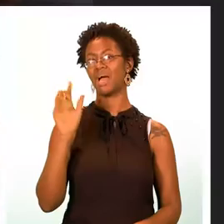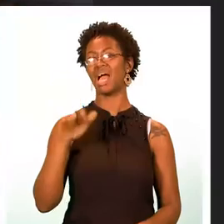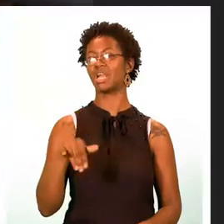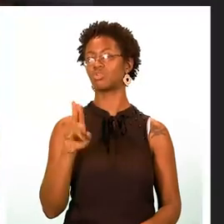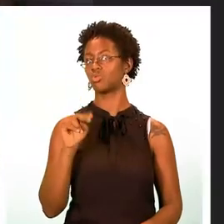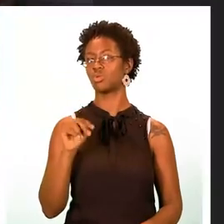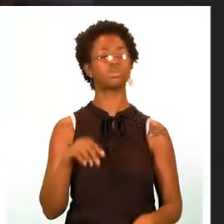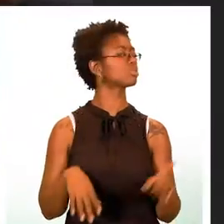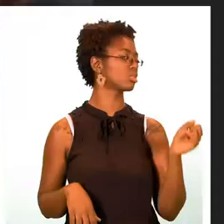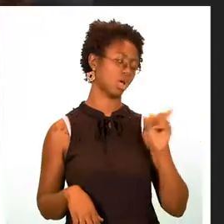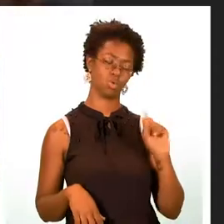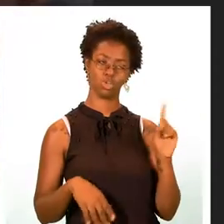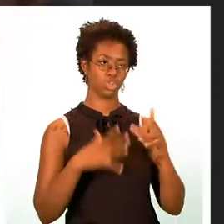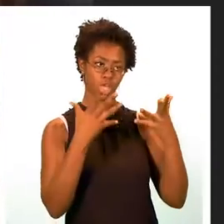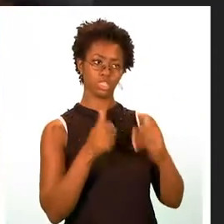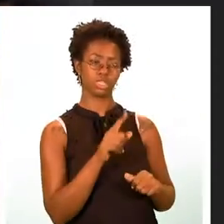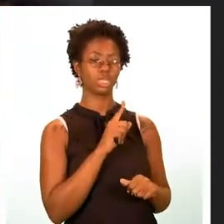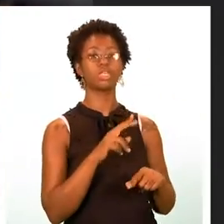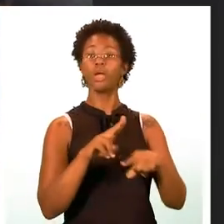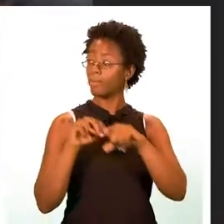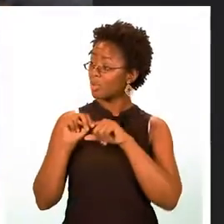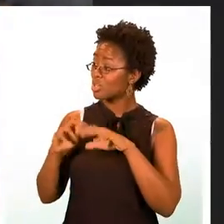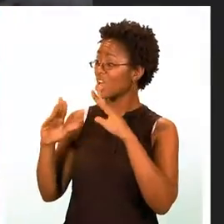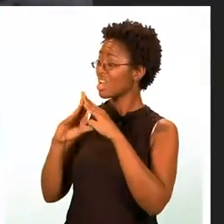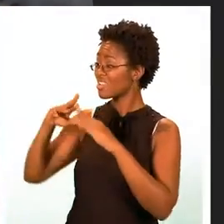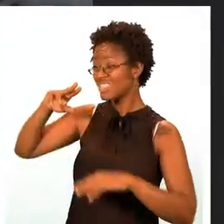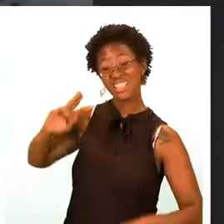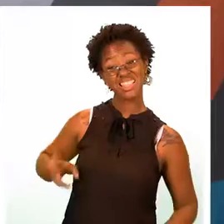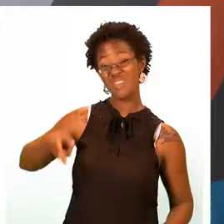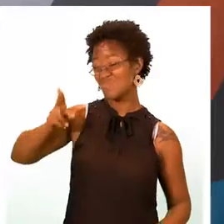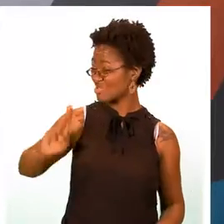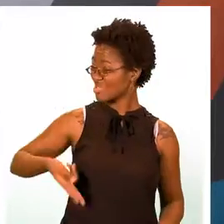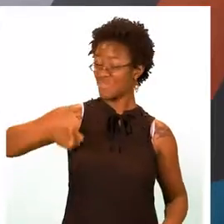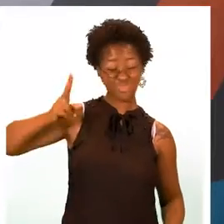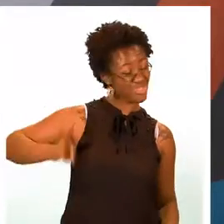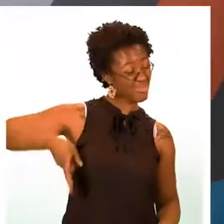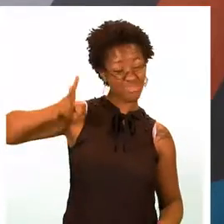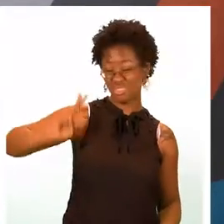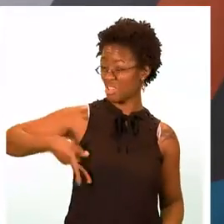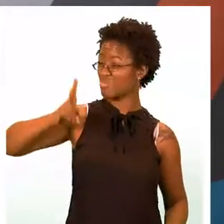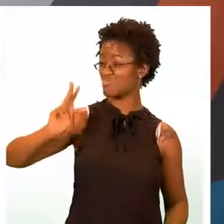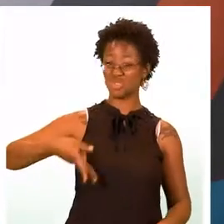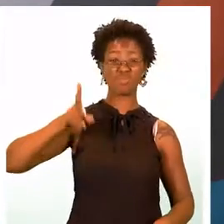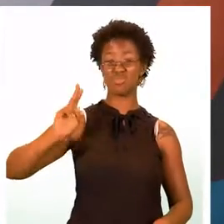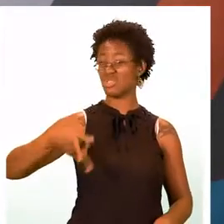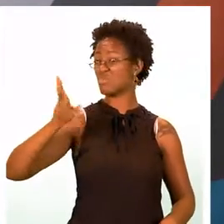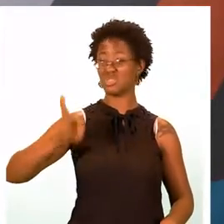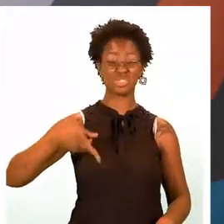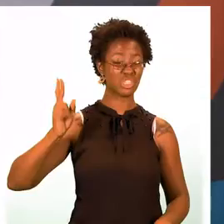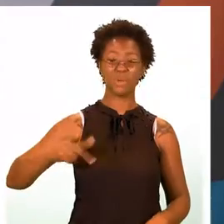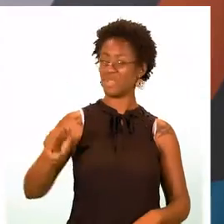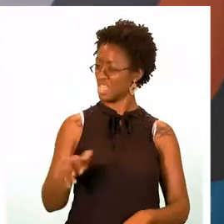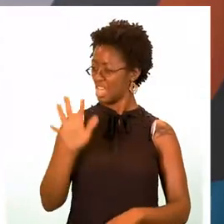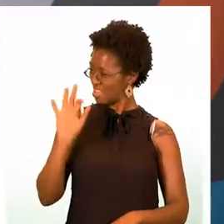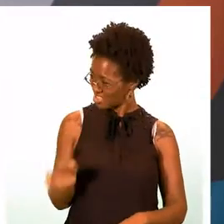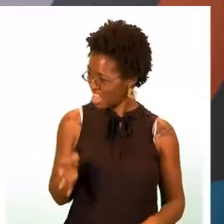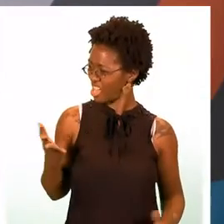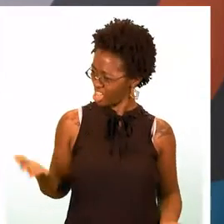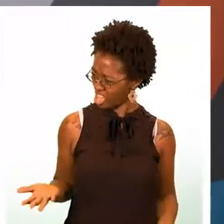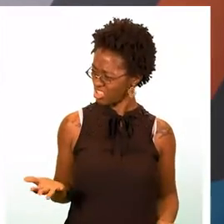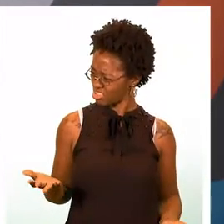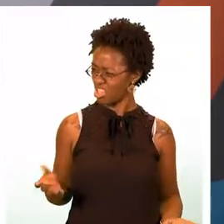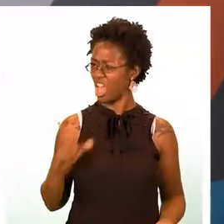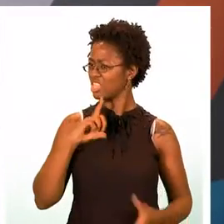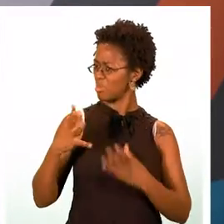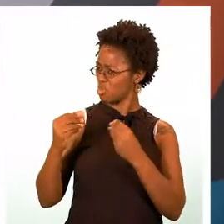Nunca. Em tempo algum. Por isso que o diamante a vida inteira é caríssimo, apesar dele ser uma pedra abundante na natureza.